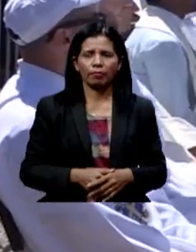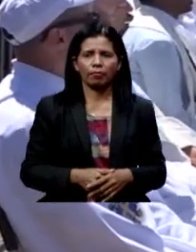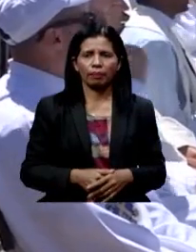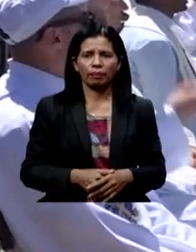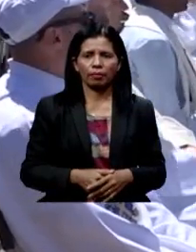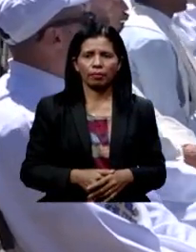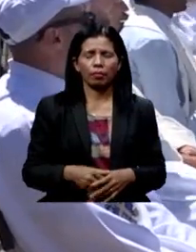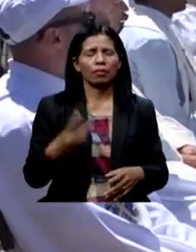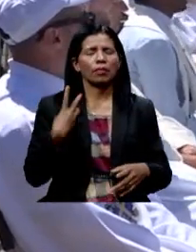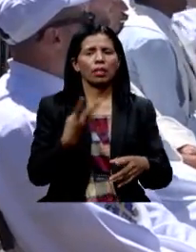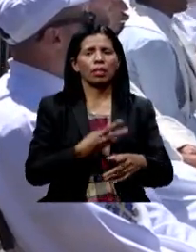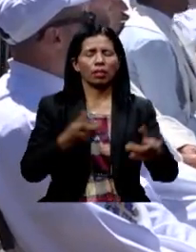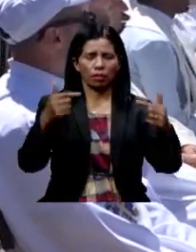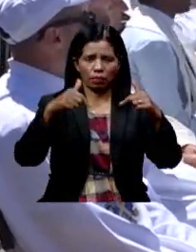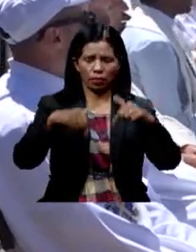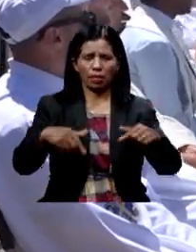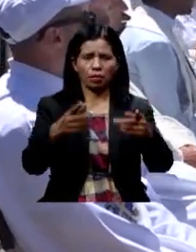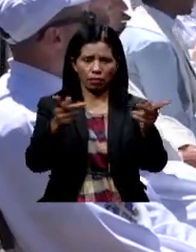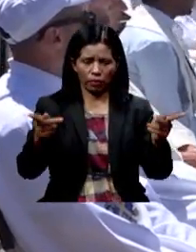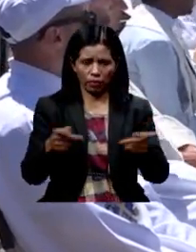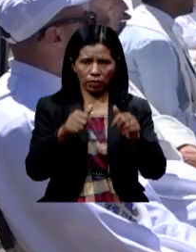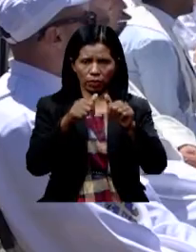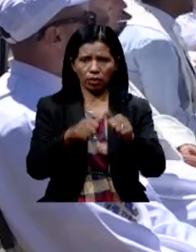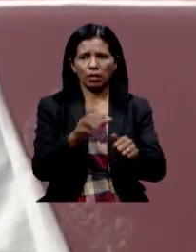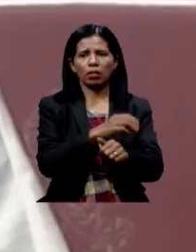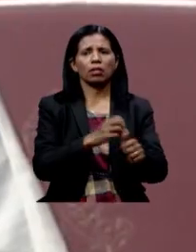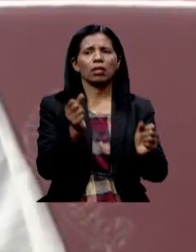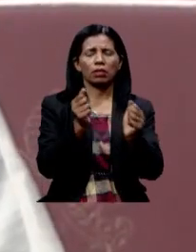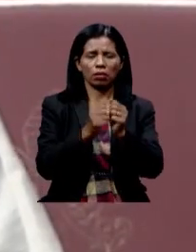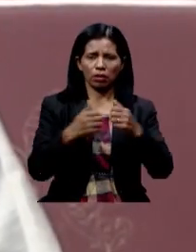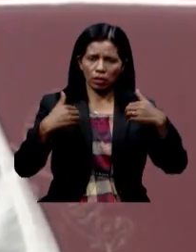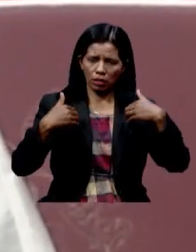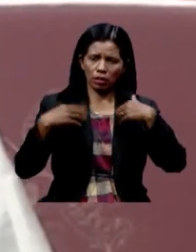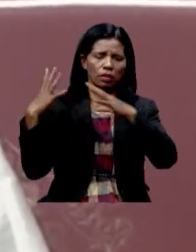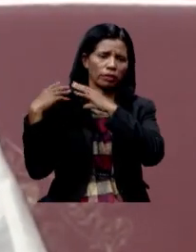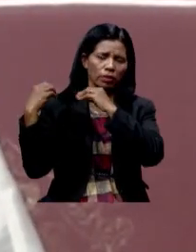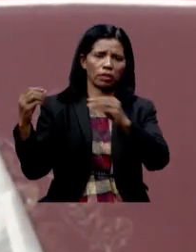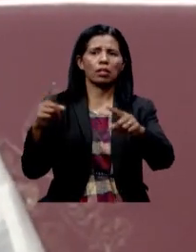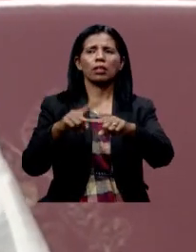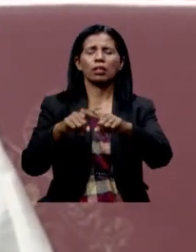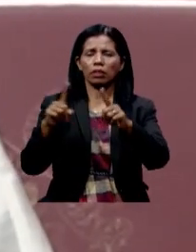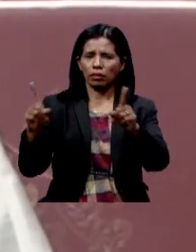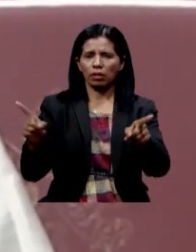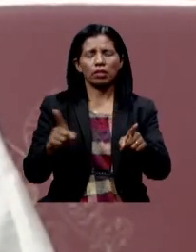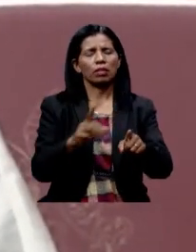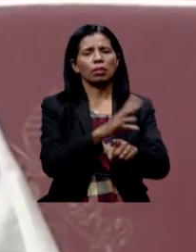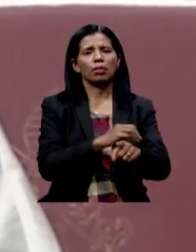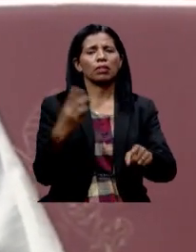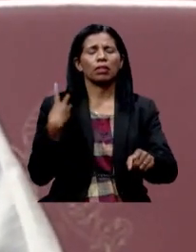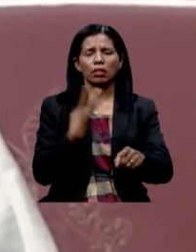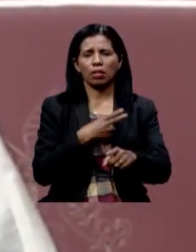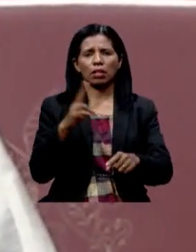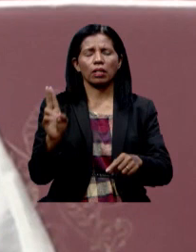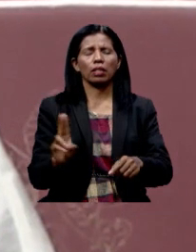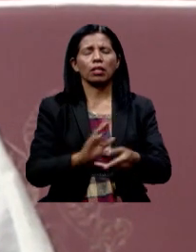Viemos aqui para, simultaneamente, fazermos juntos a experiência da diferença e da unidade.